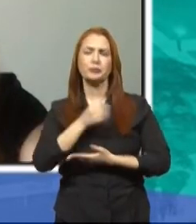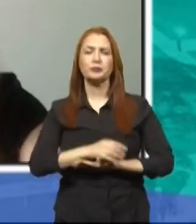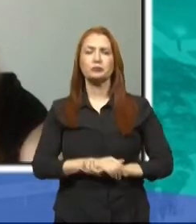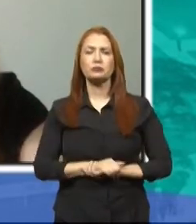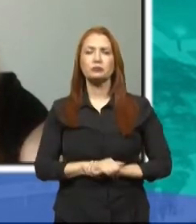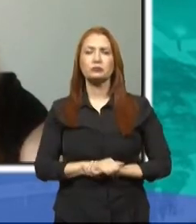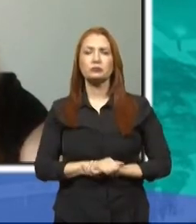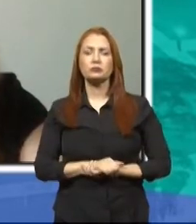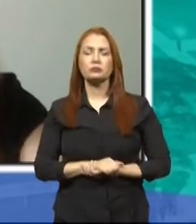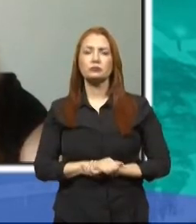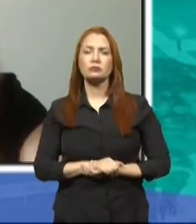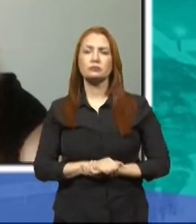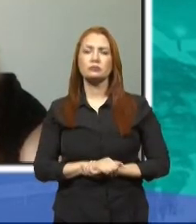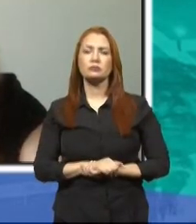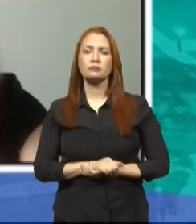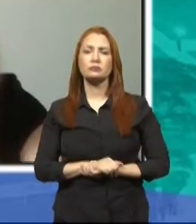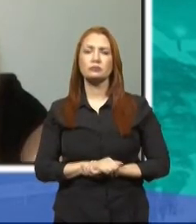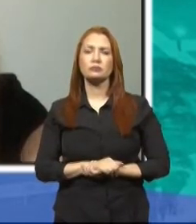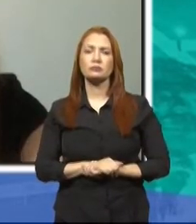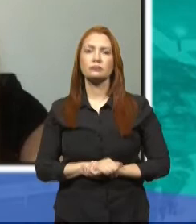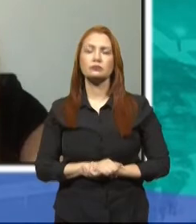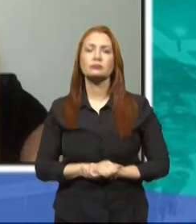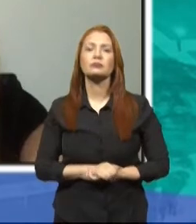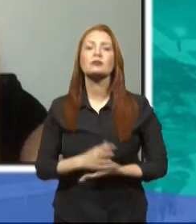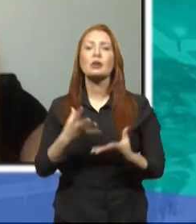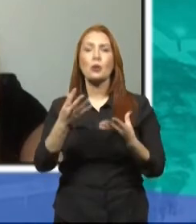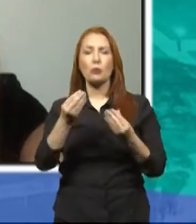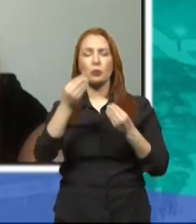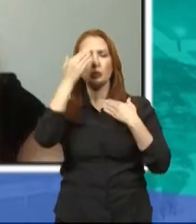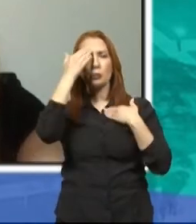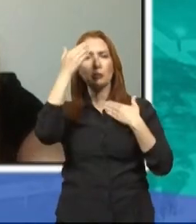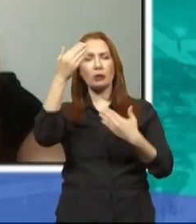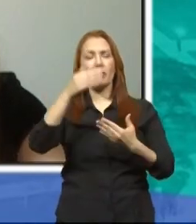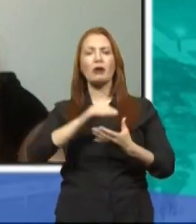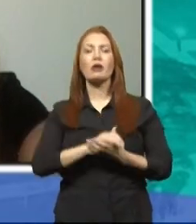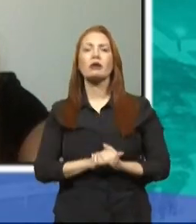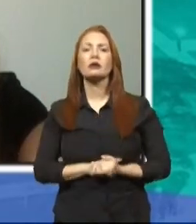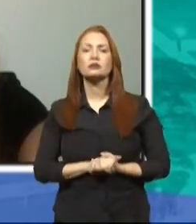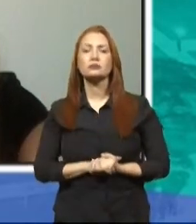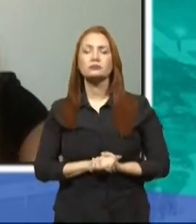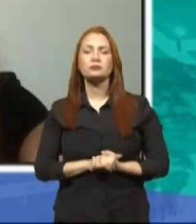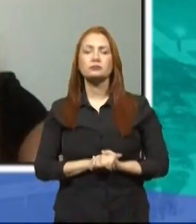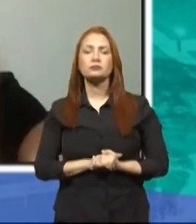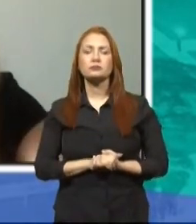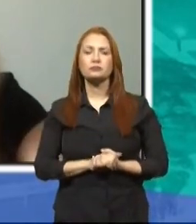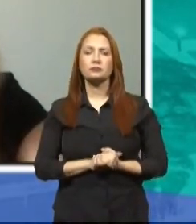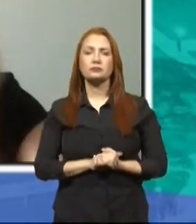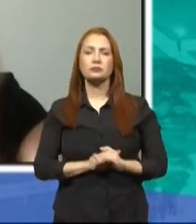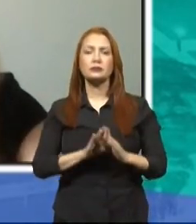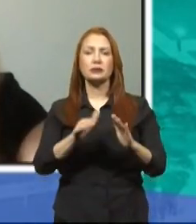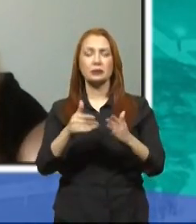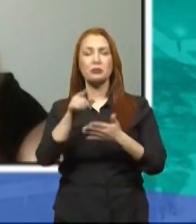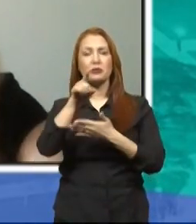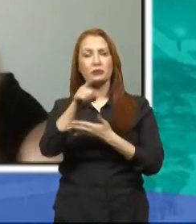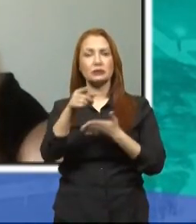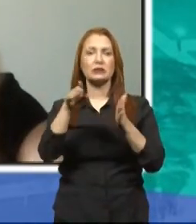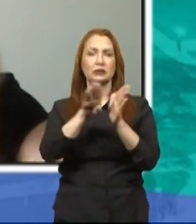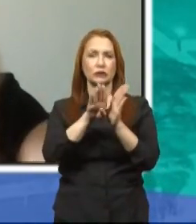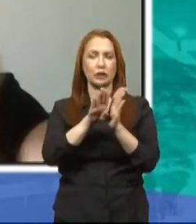Por enquanto é isso. Muito obrigado, Milton. Bem, para você que tá chegando